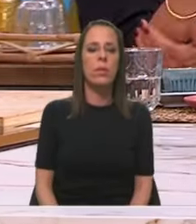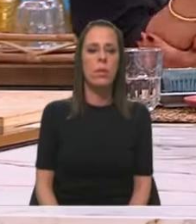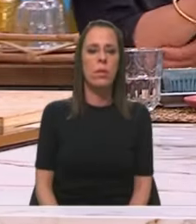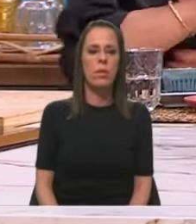em relação à